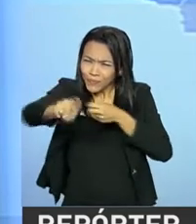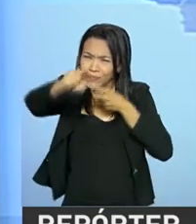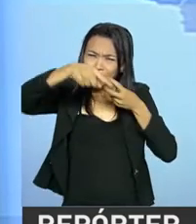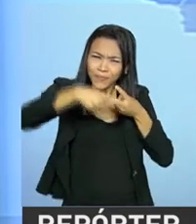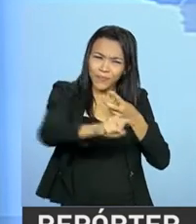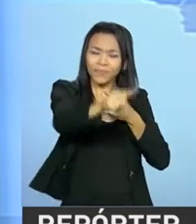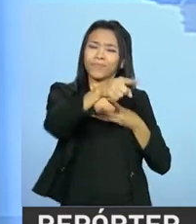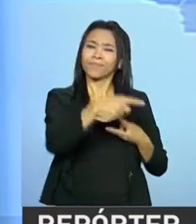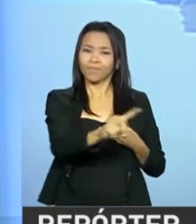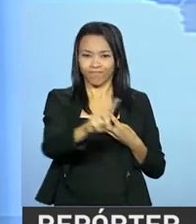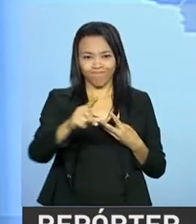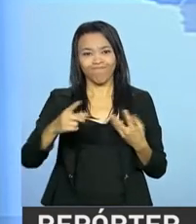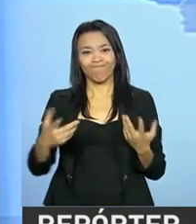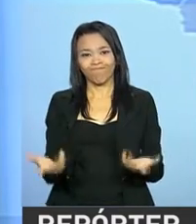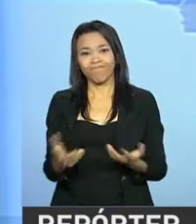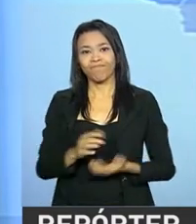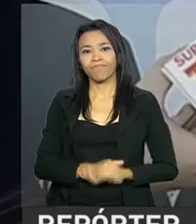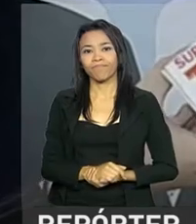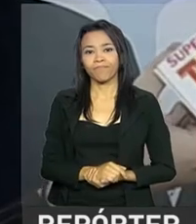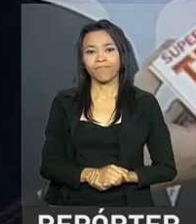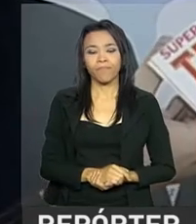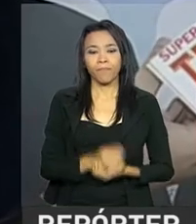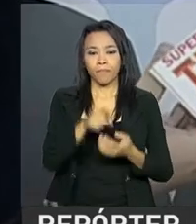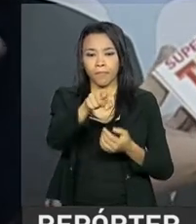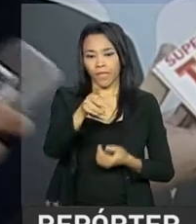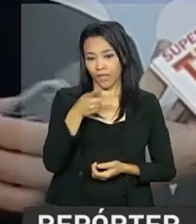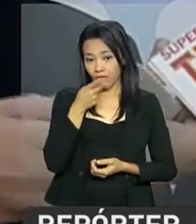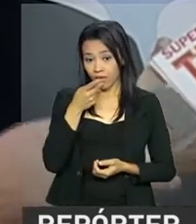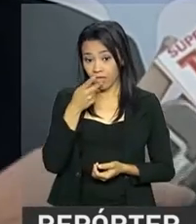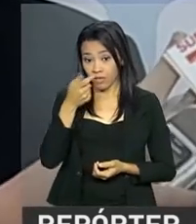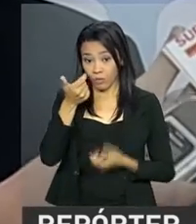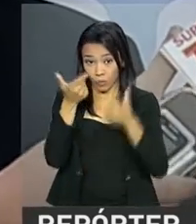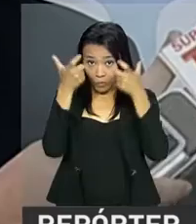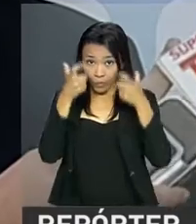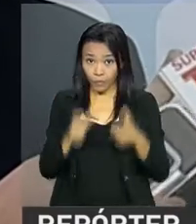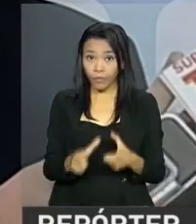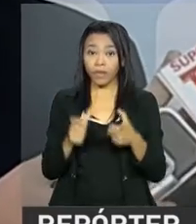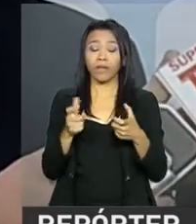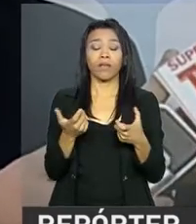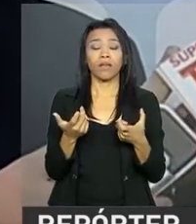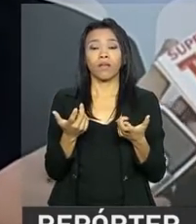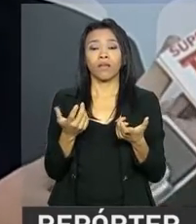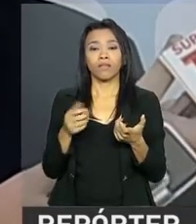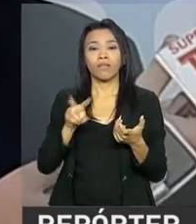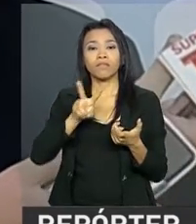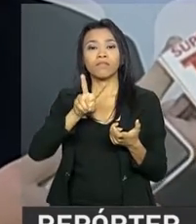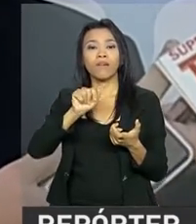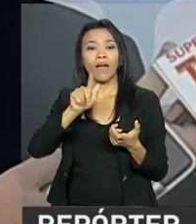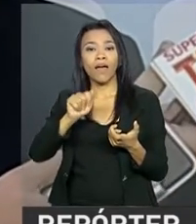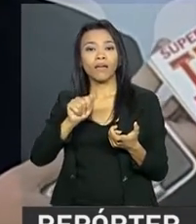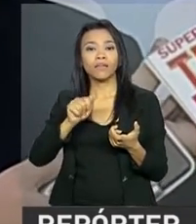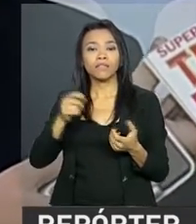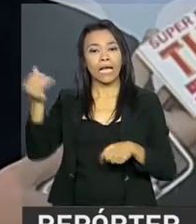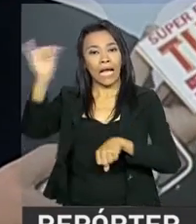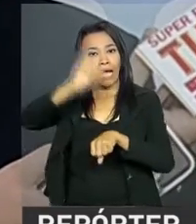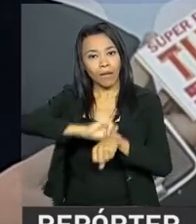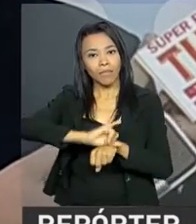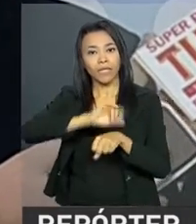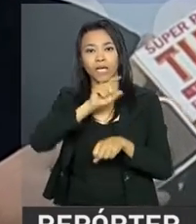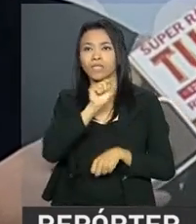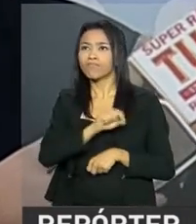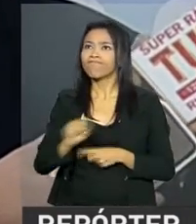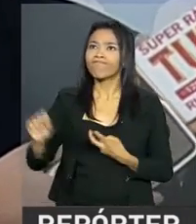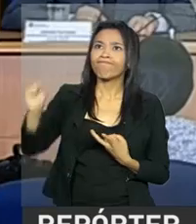de 250 mil habitantes. Basicamente, a localização das vagas, que são capitais e região